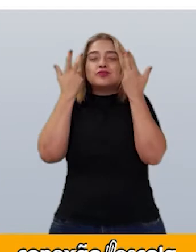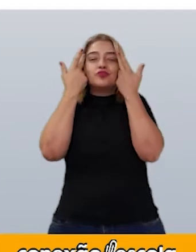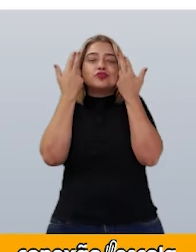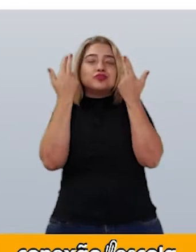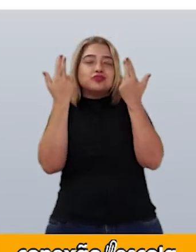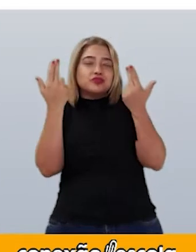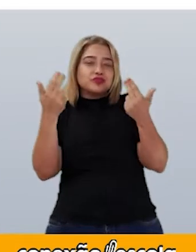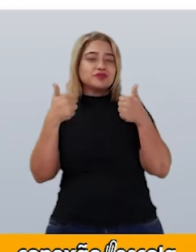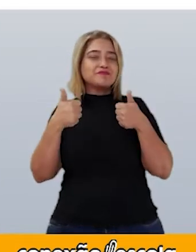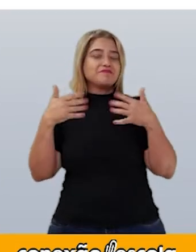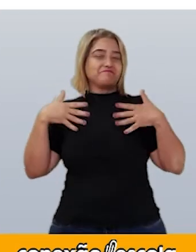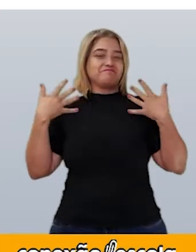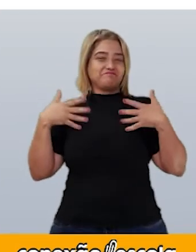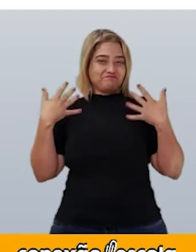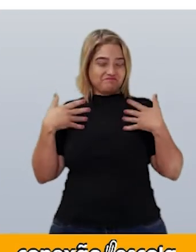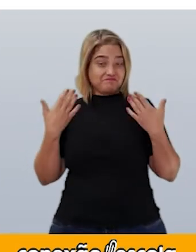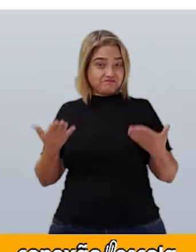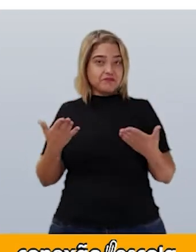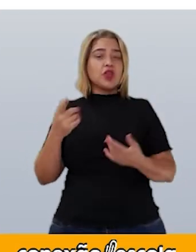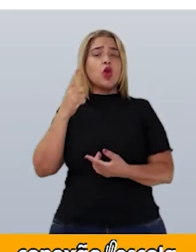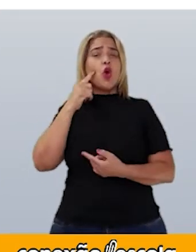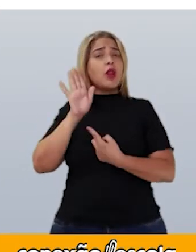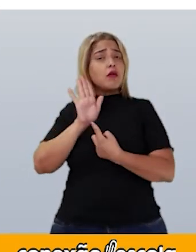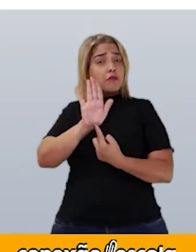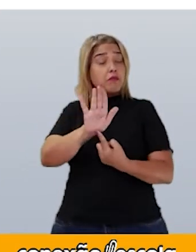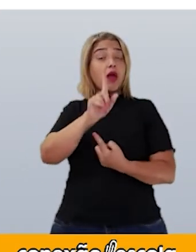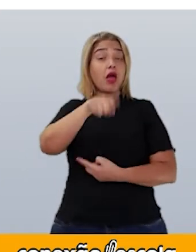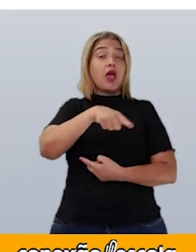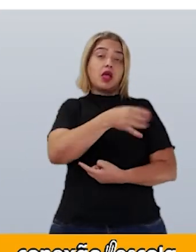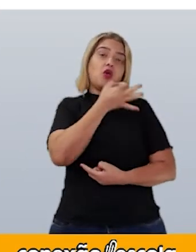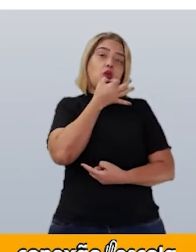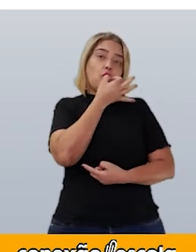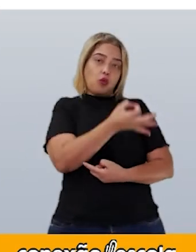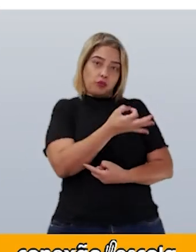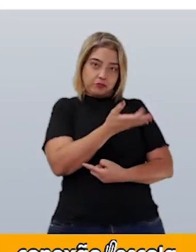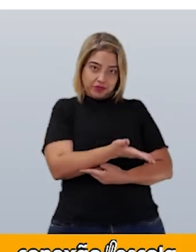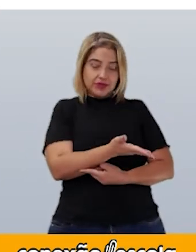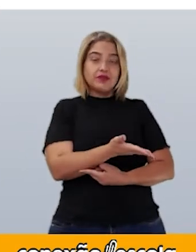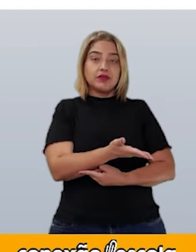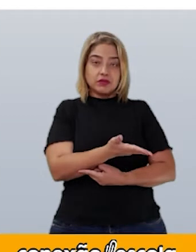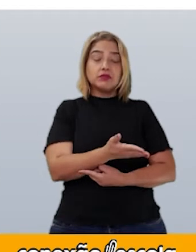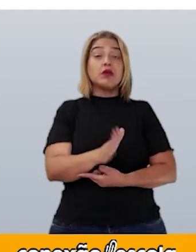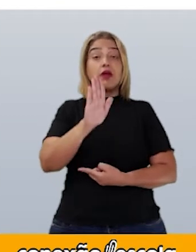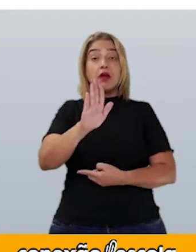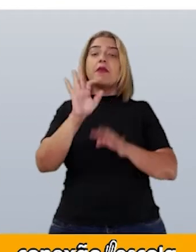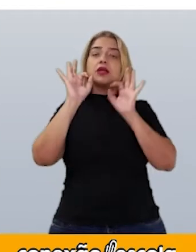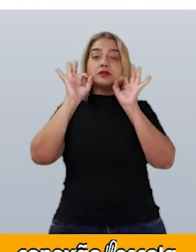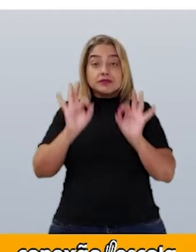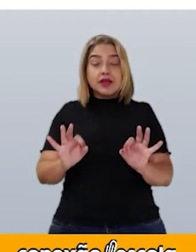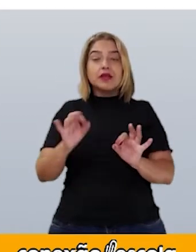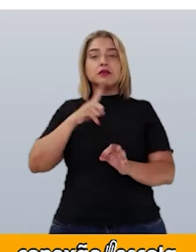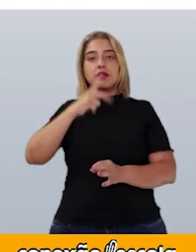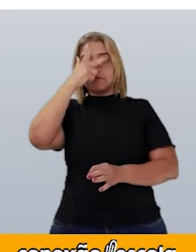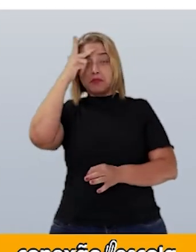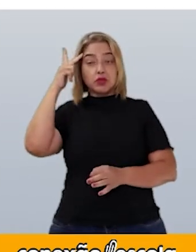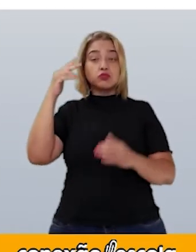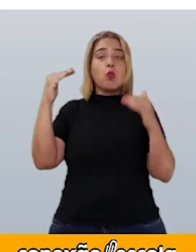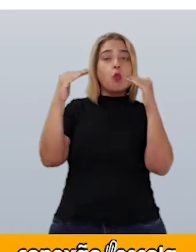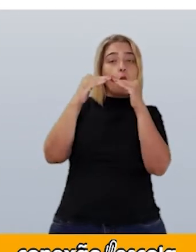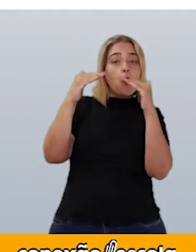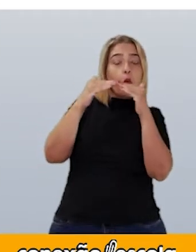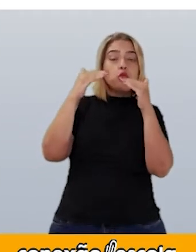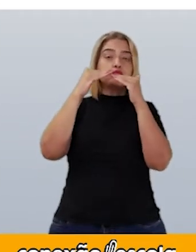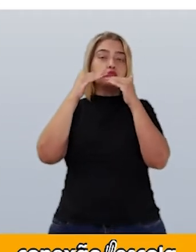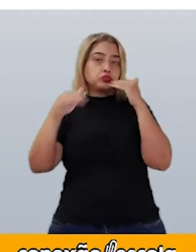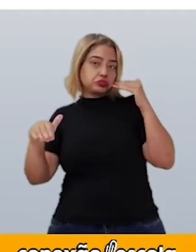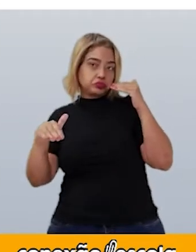papelão. Então, a frase expressa no cartoon é uma opinião. E com certeza há leitores que concordam e